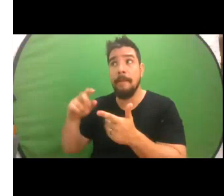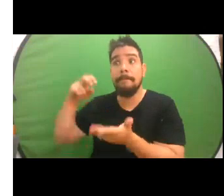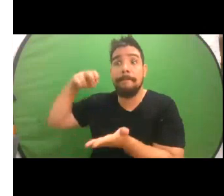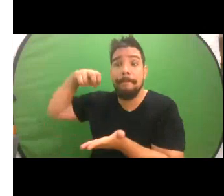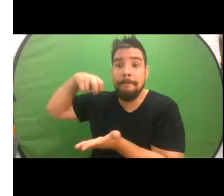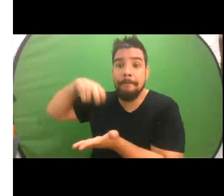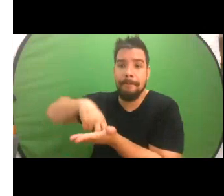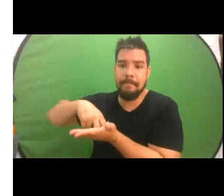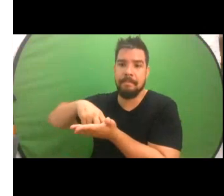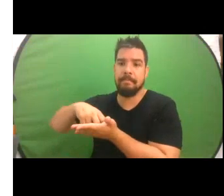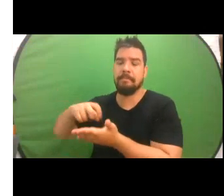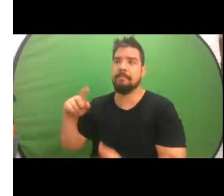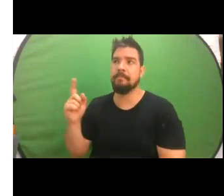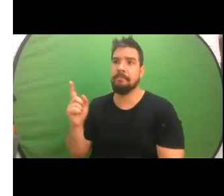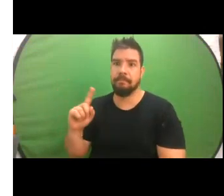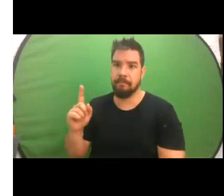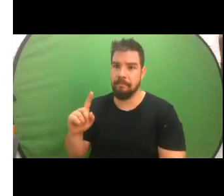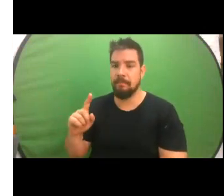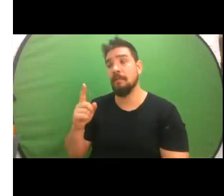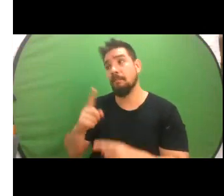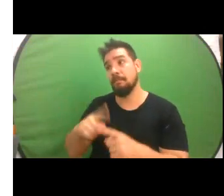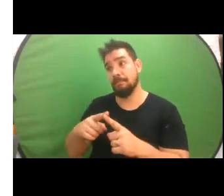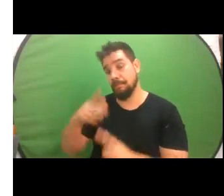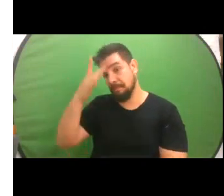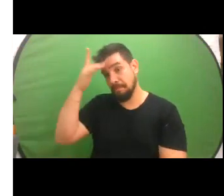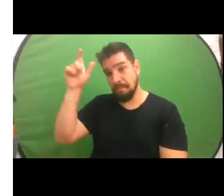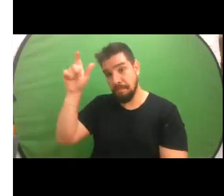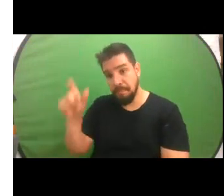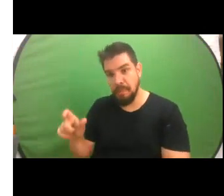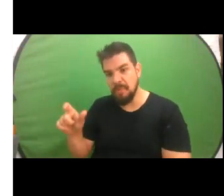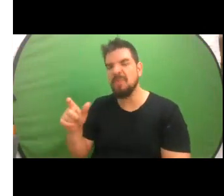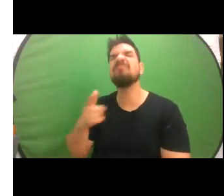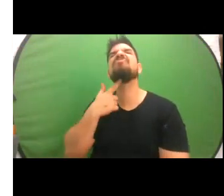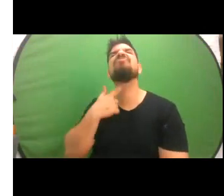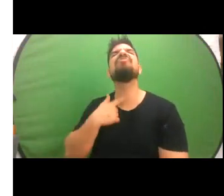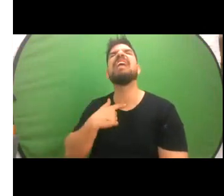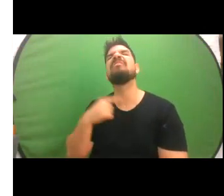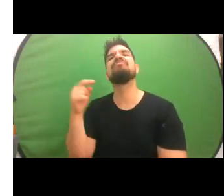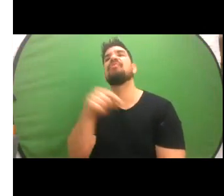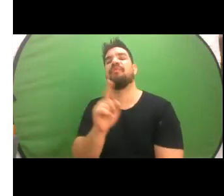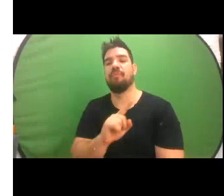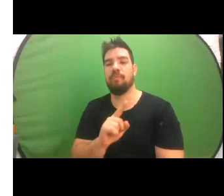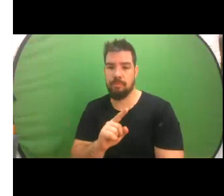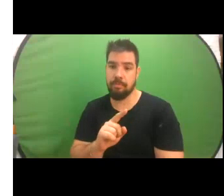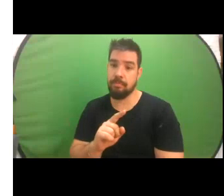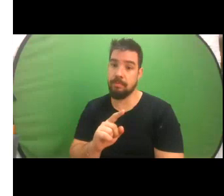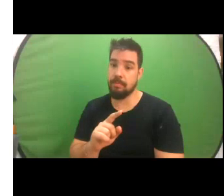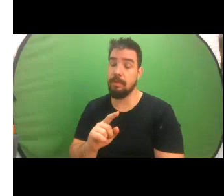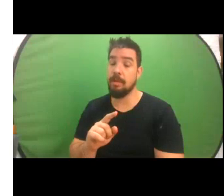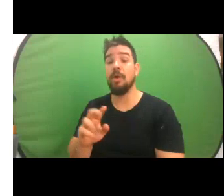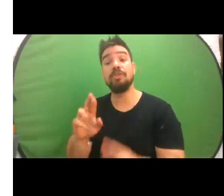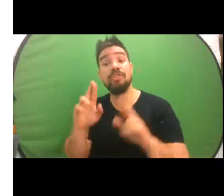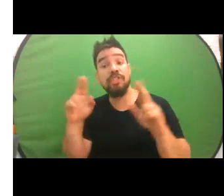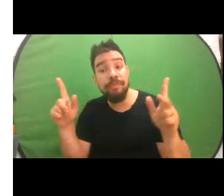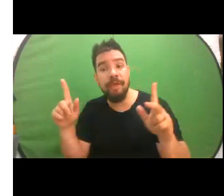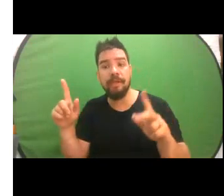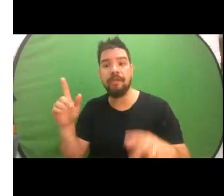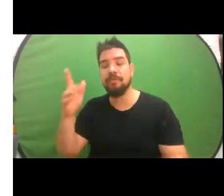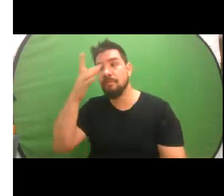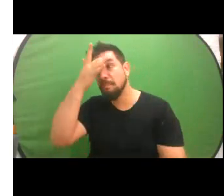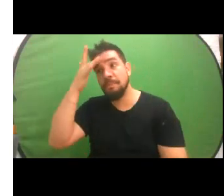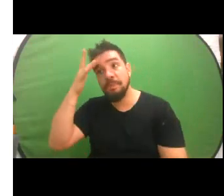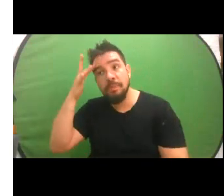penalizar, né, porque existe a pessoa que não quer vir, porque ela não quer vir, né? E existe a pessoa que não